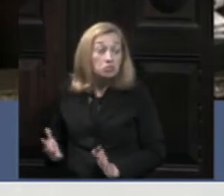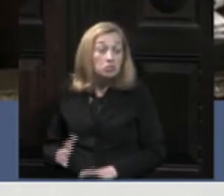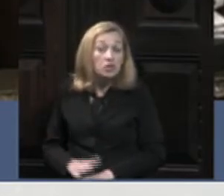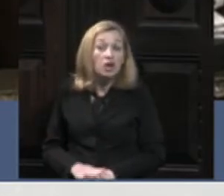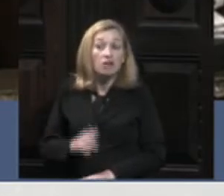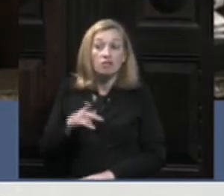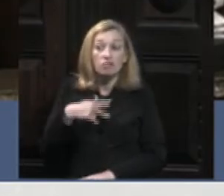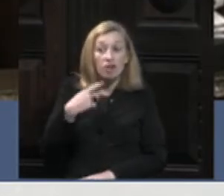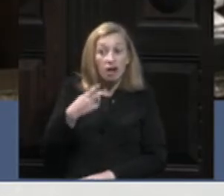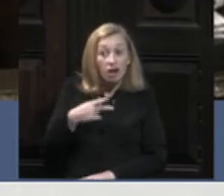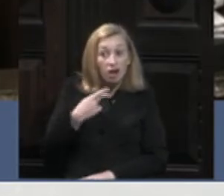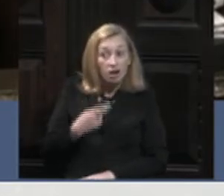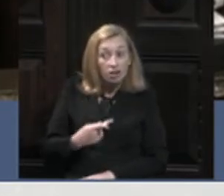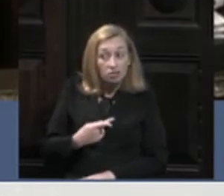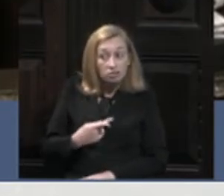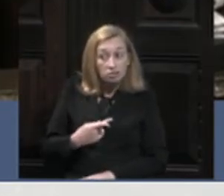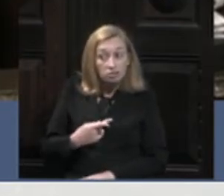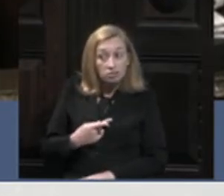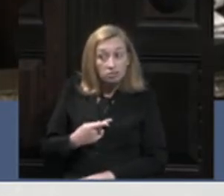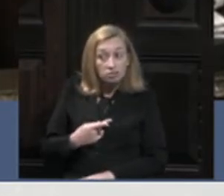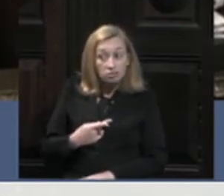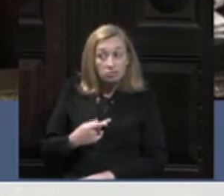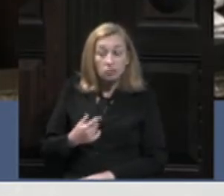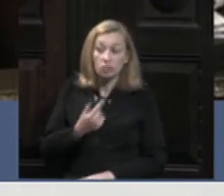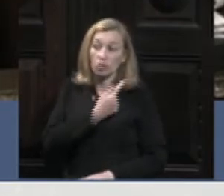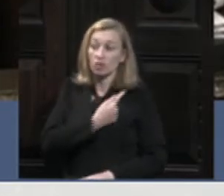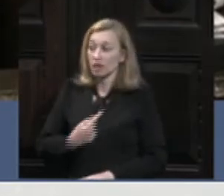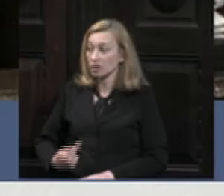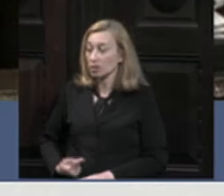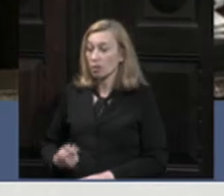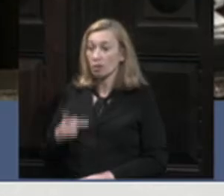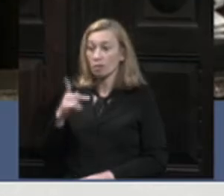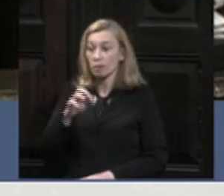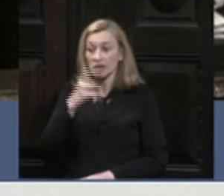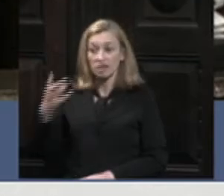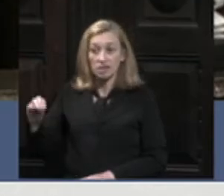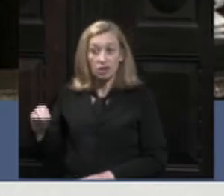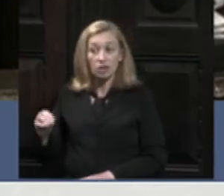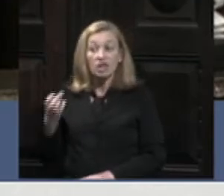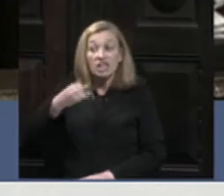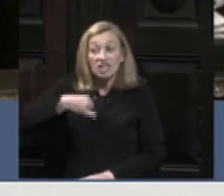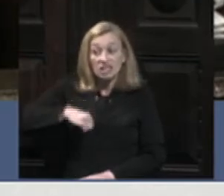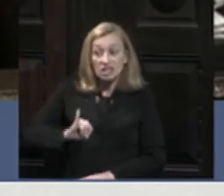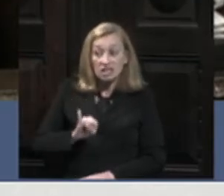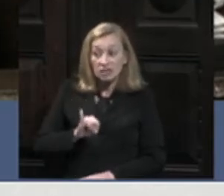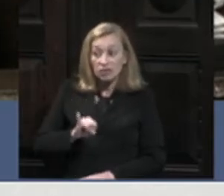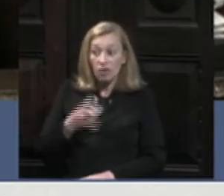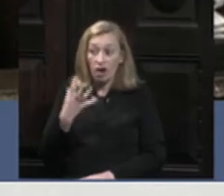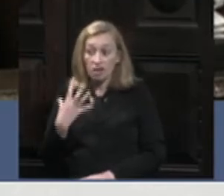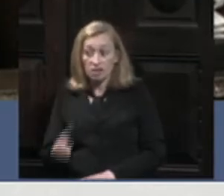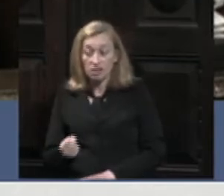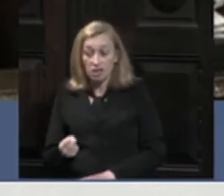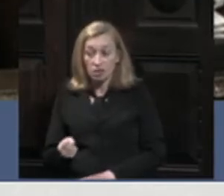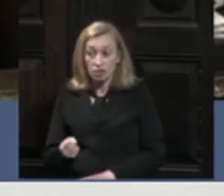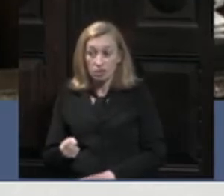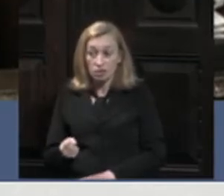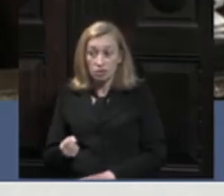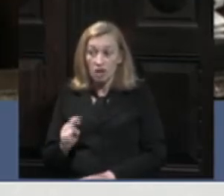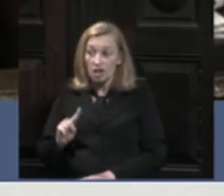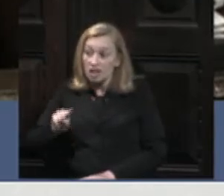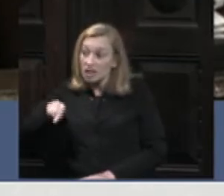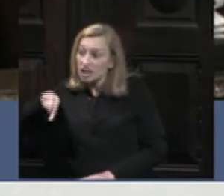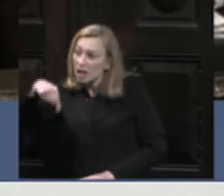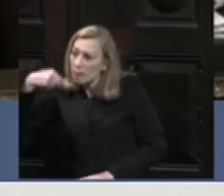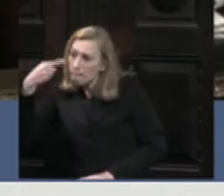admitindo Sua Excelência, o governador Pezão, que se o veto for apreciado depois